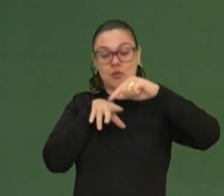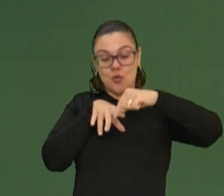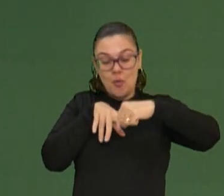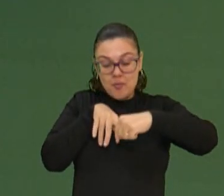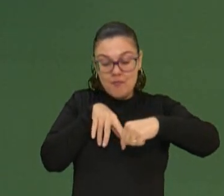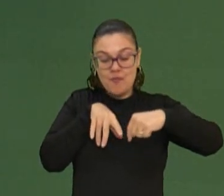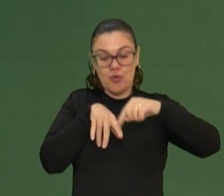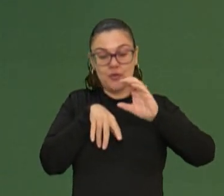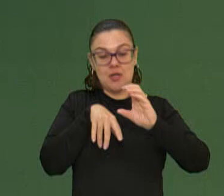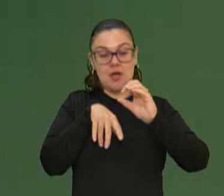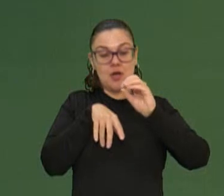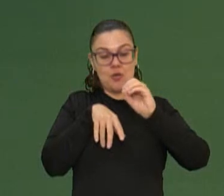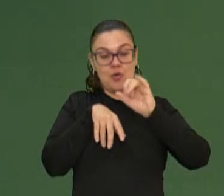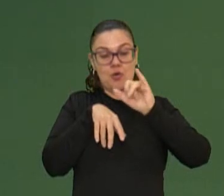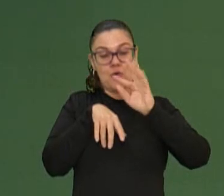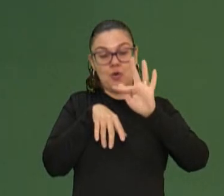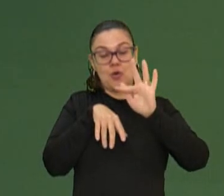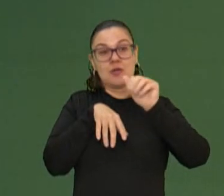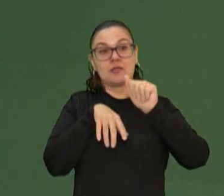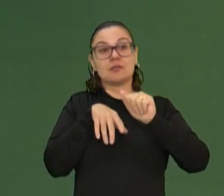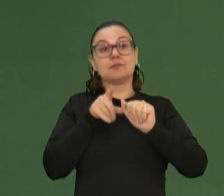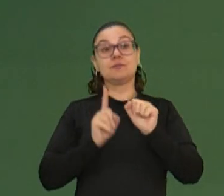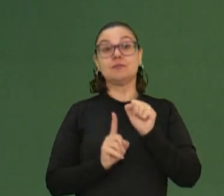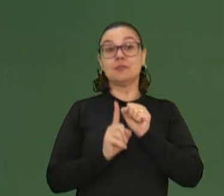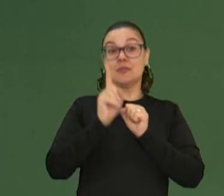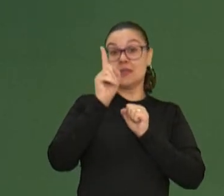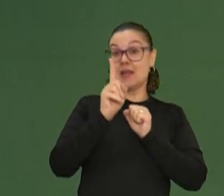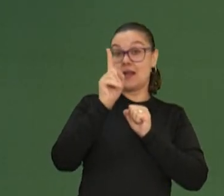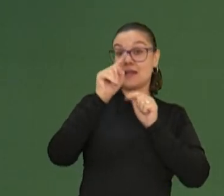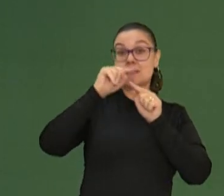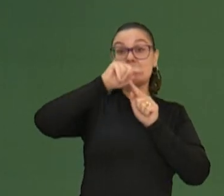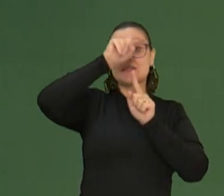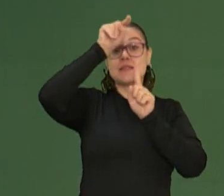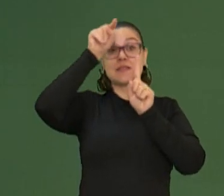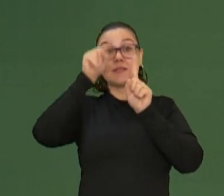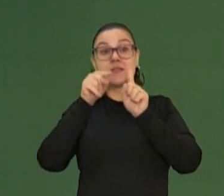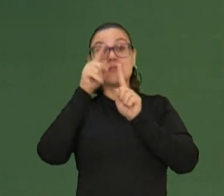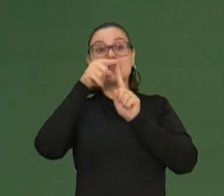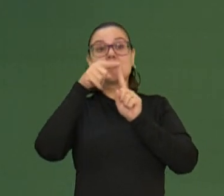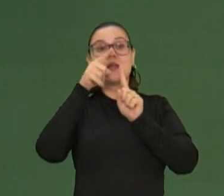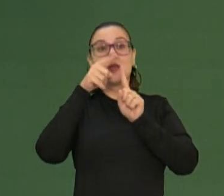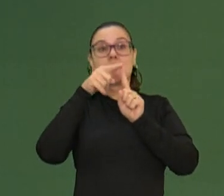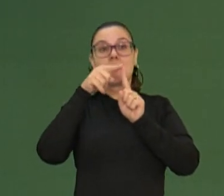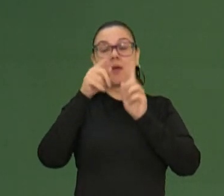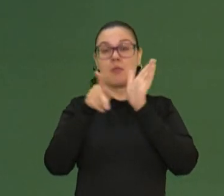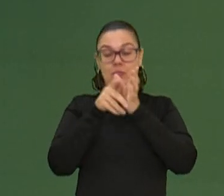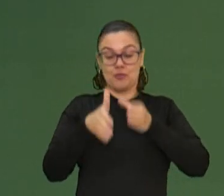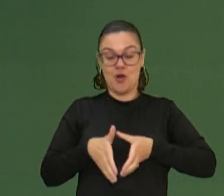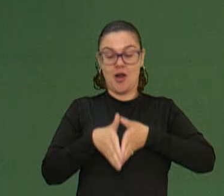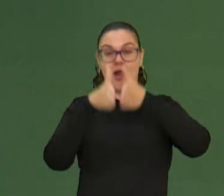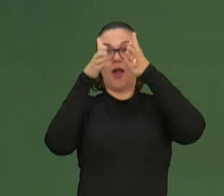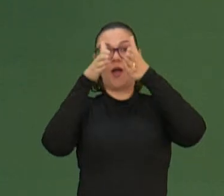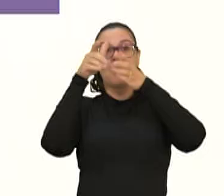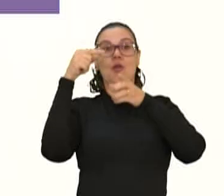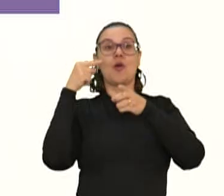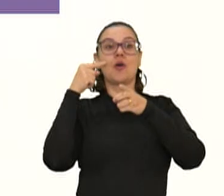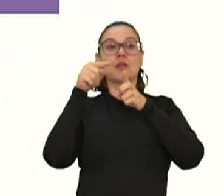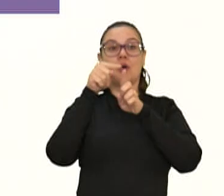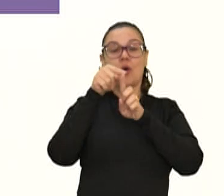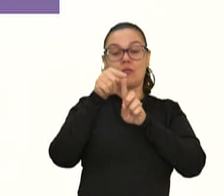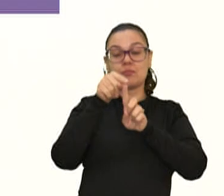Do outro lado, né, na ponta da superior, o meristema de caule, aqui é onde o caule